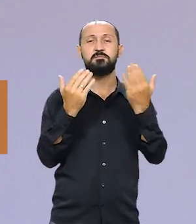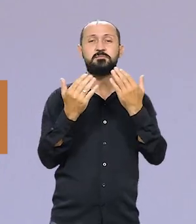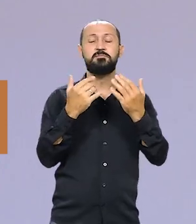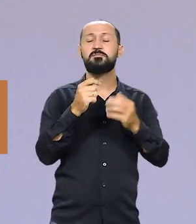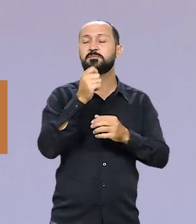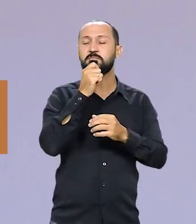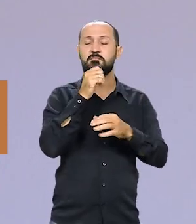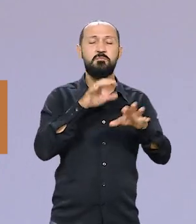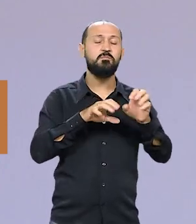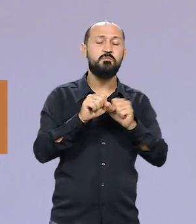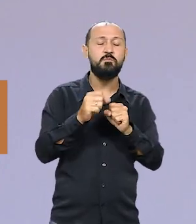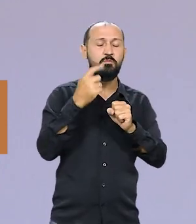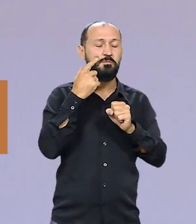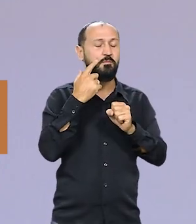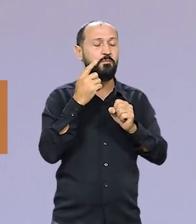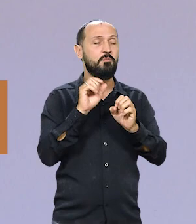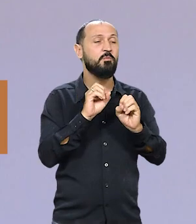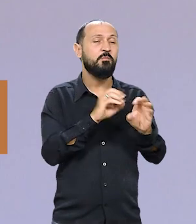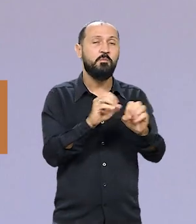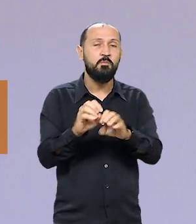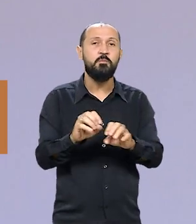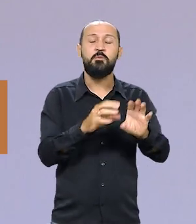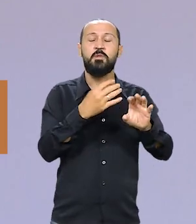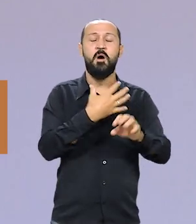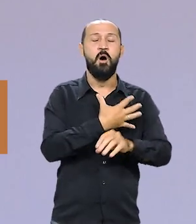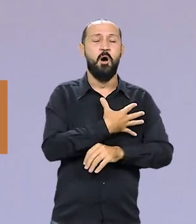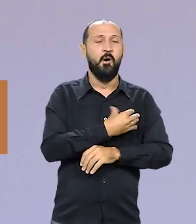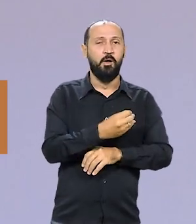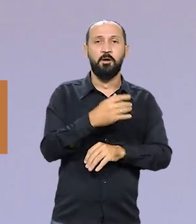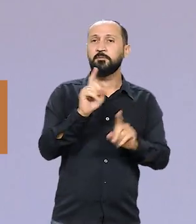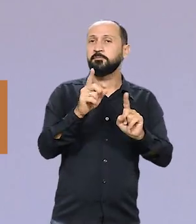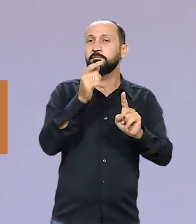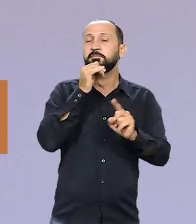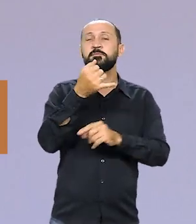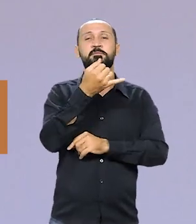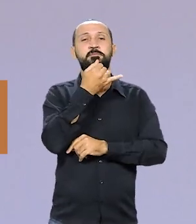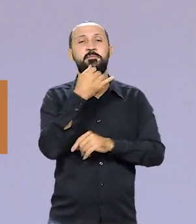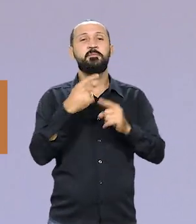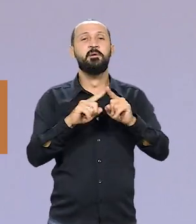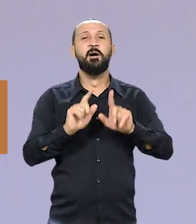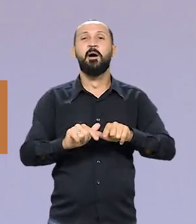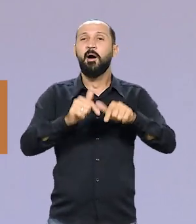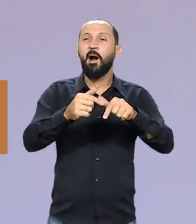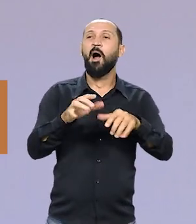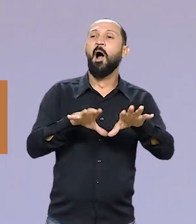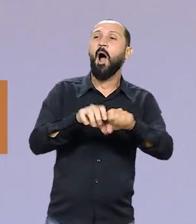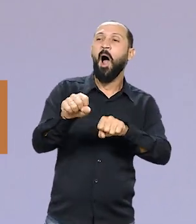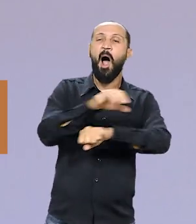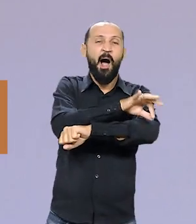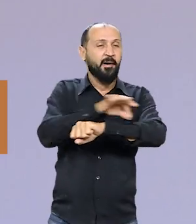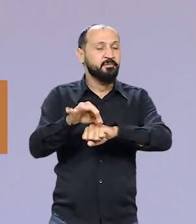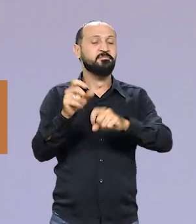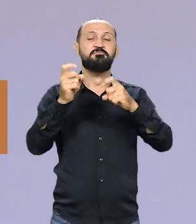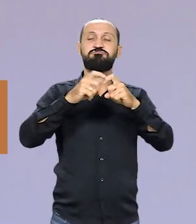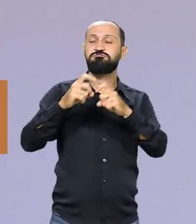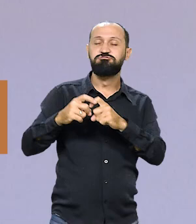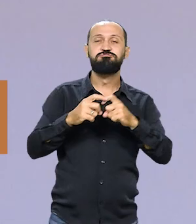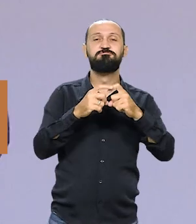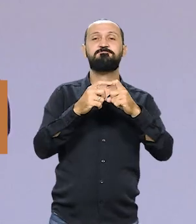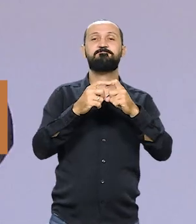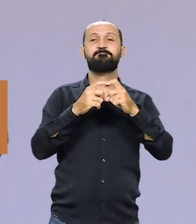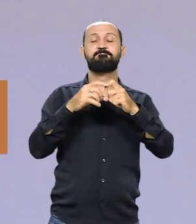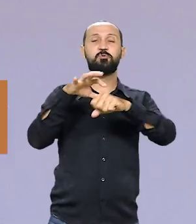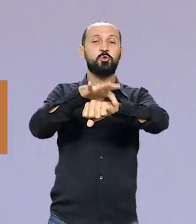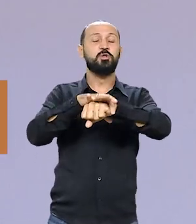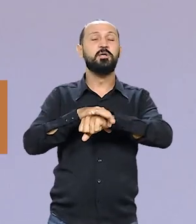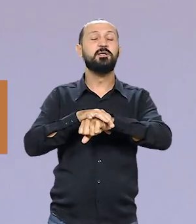psicologicamente. Não adianta a gente formar um filho, eu estou falando isso porque eu sempre dou esse exemplo, né? A gente luta, faz o filho um engenheiro, um médico